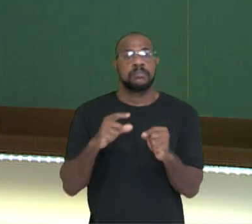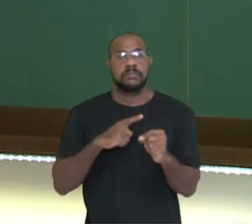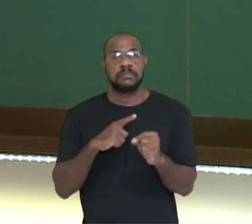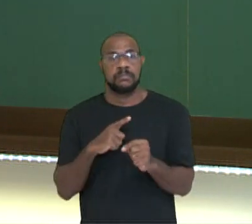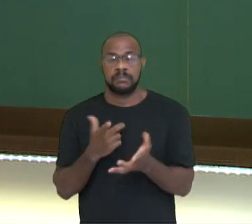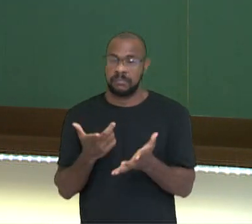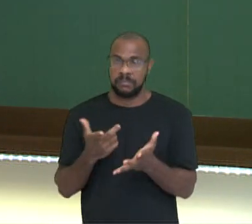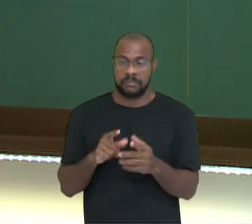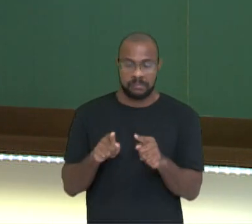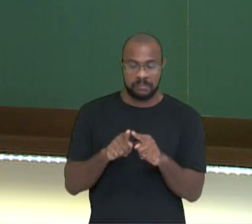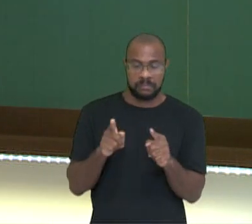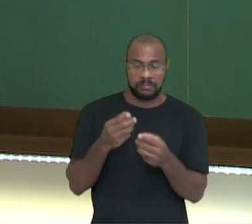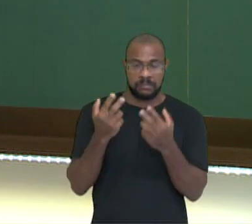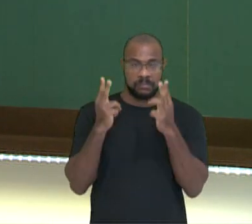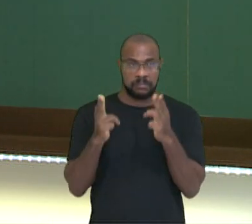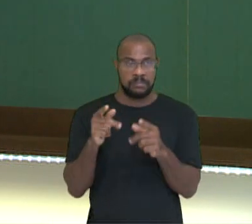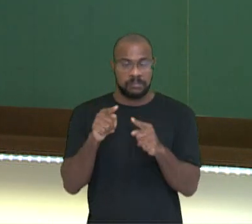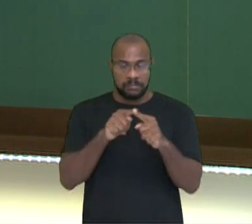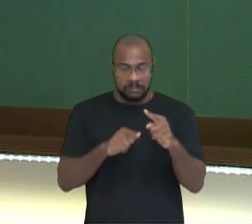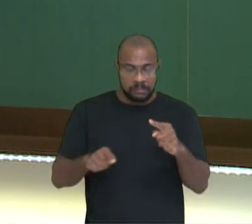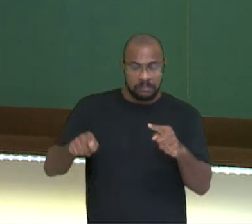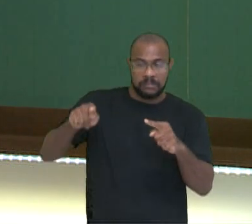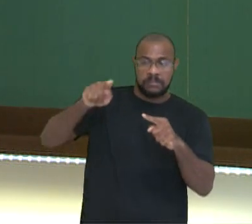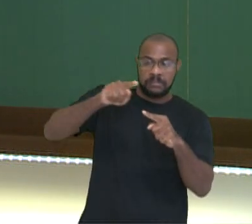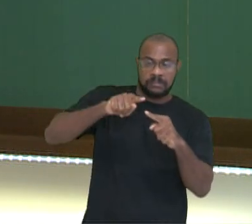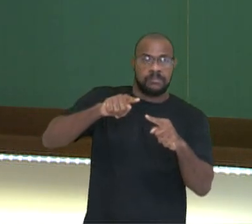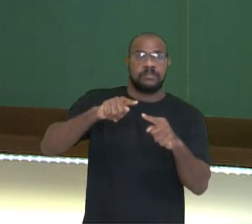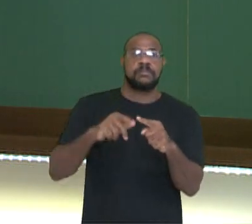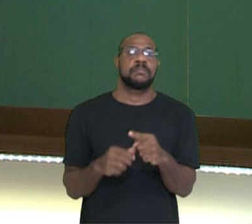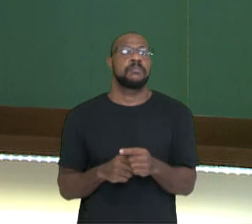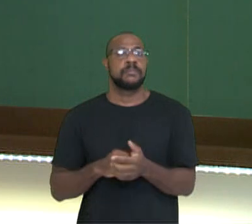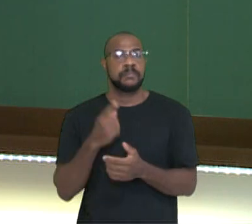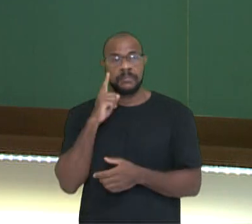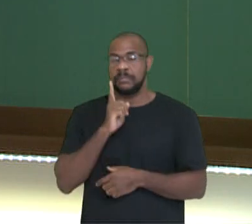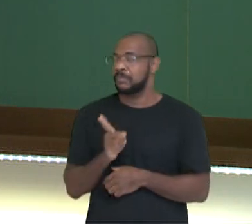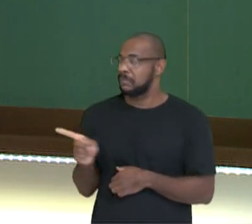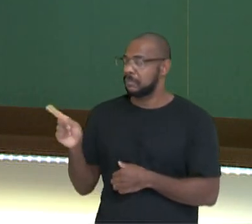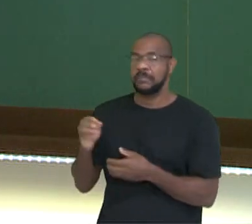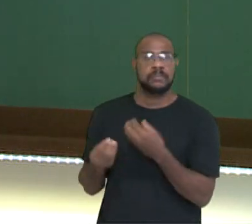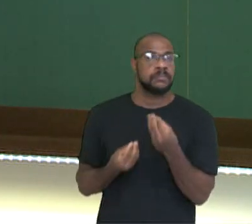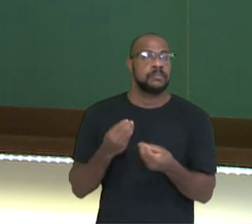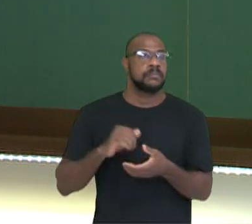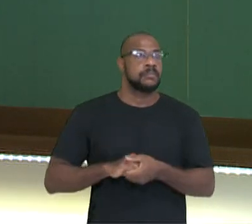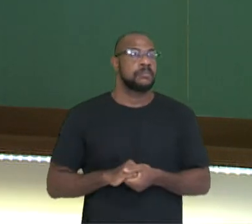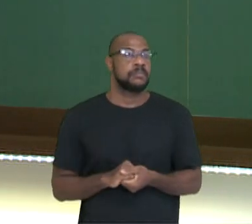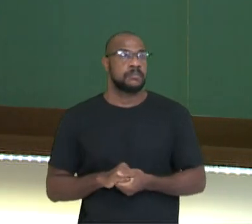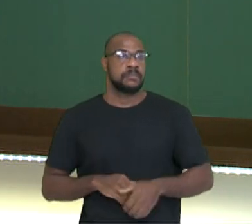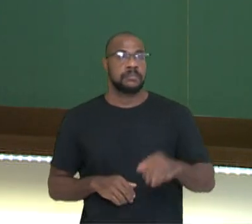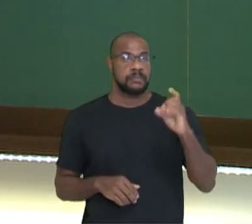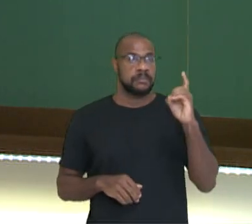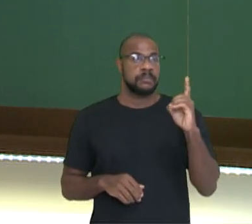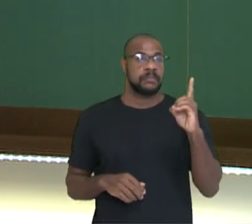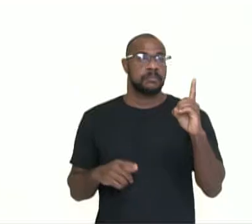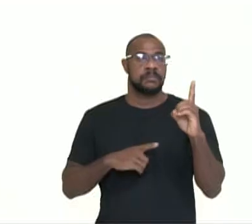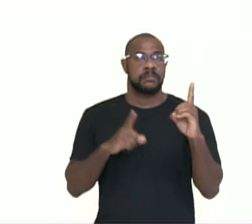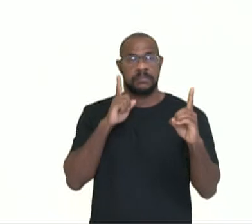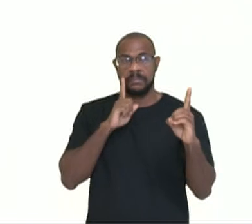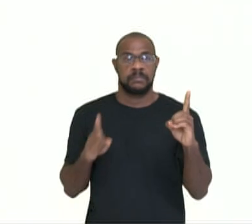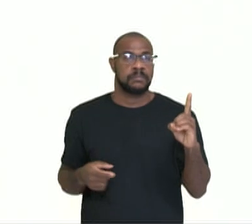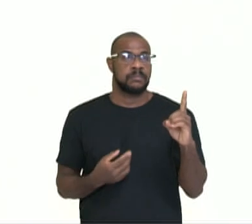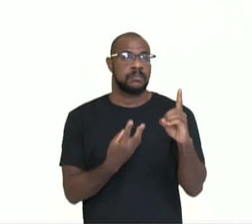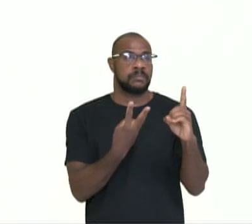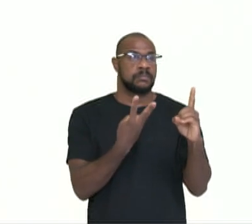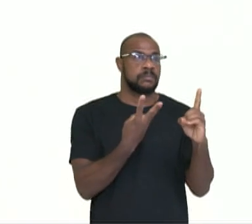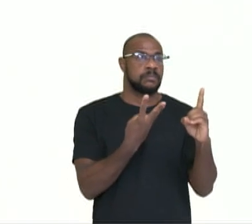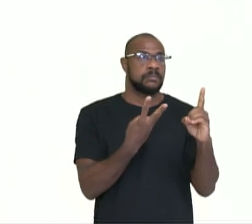essas extremidades que o ângulo de 195 graus. Lá na alternativa D, que ele pertence ao quarto